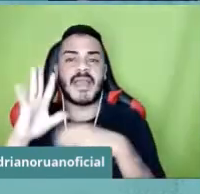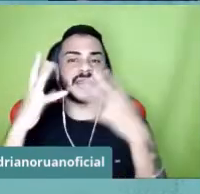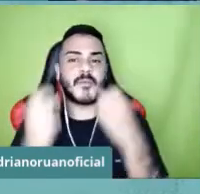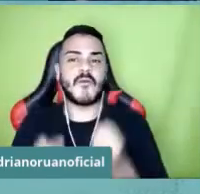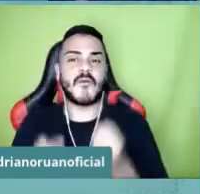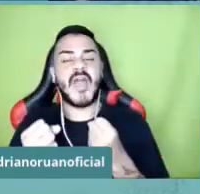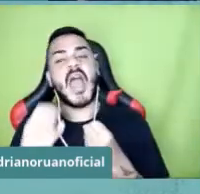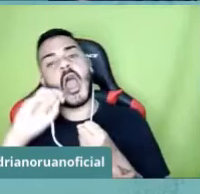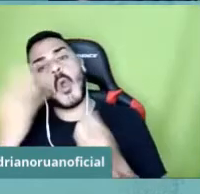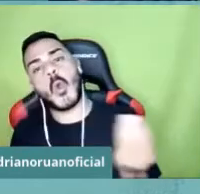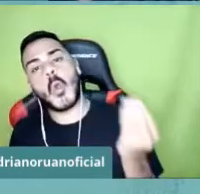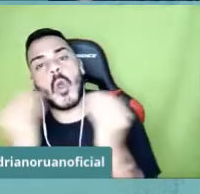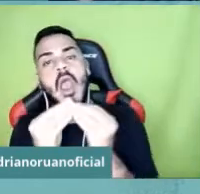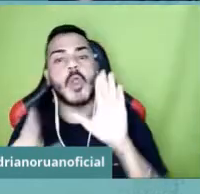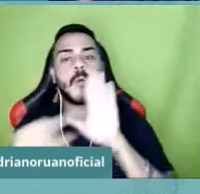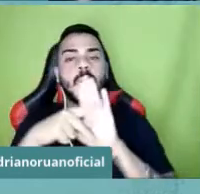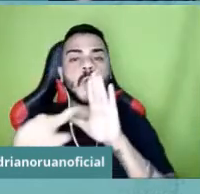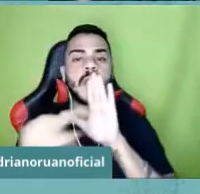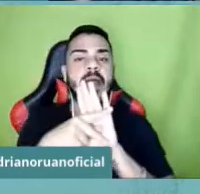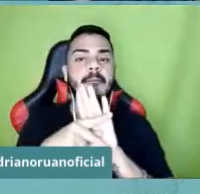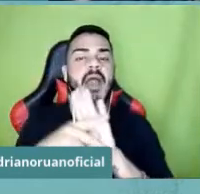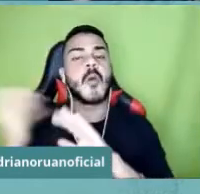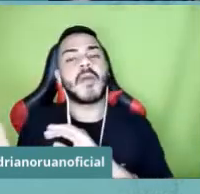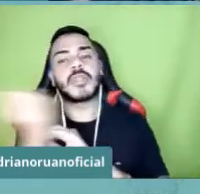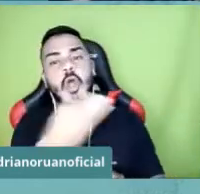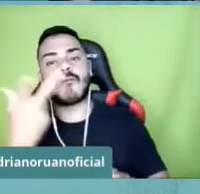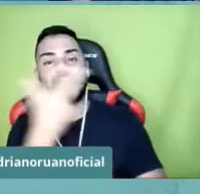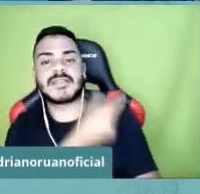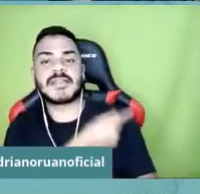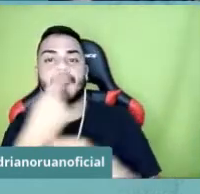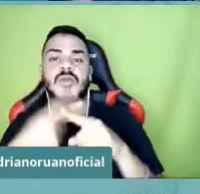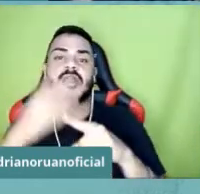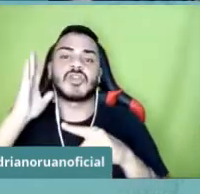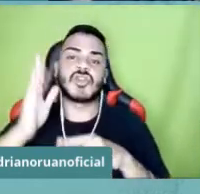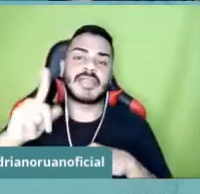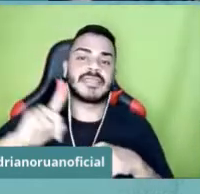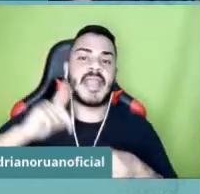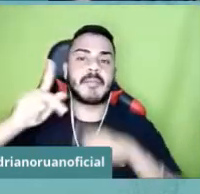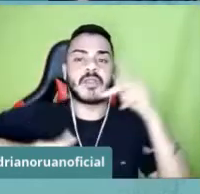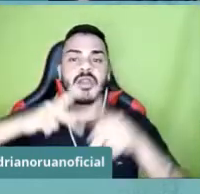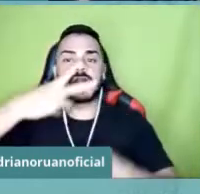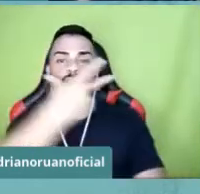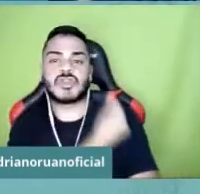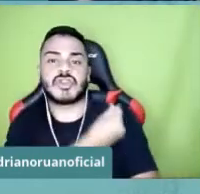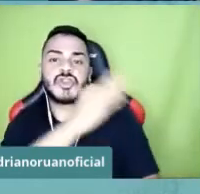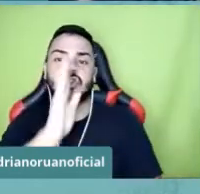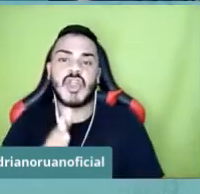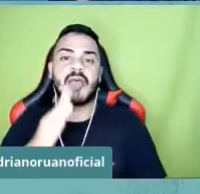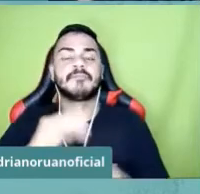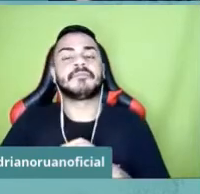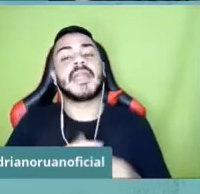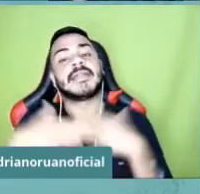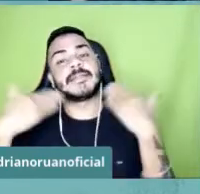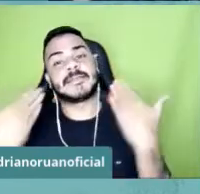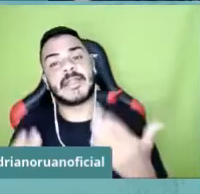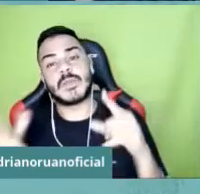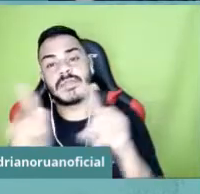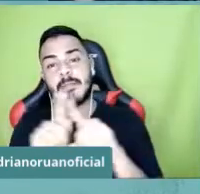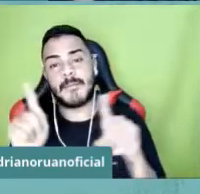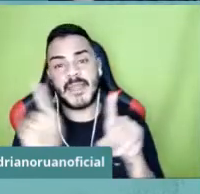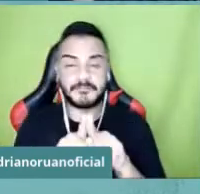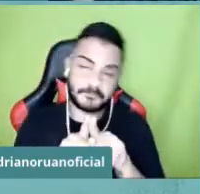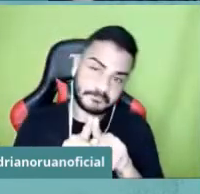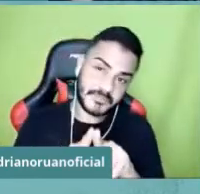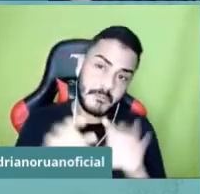no seu programa uma nova vacina, porque ele já tem grande parte da população vacinada, por exemplo. Então, além de liberar